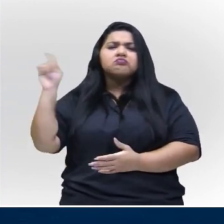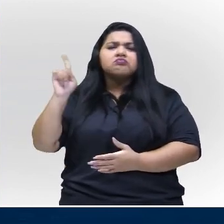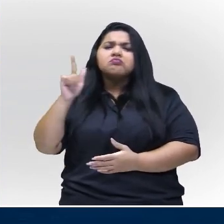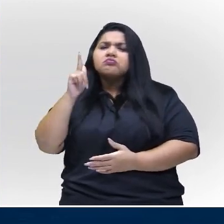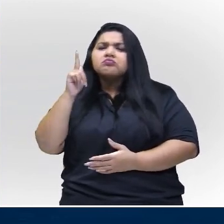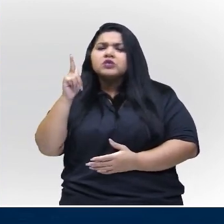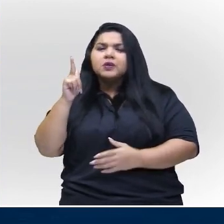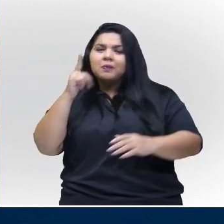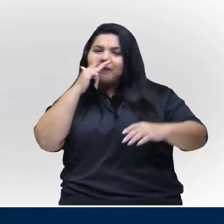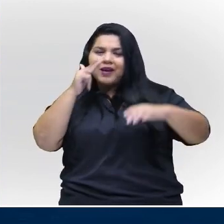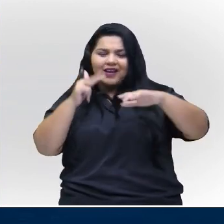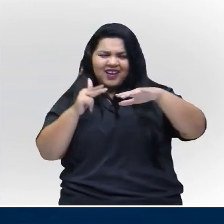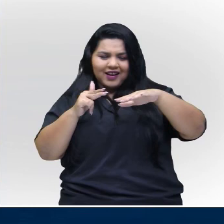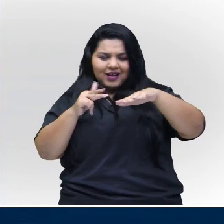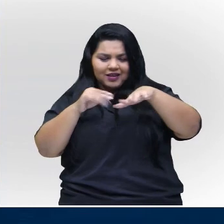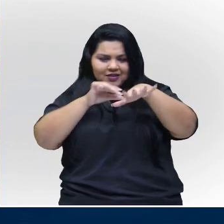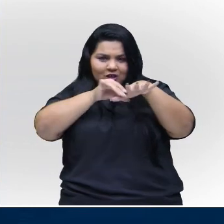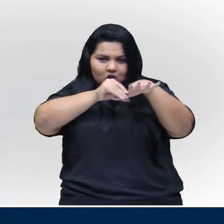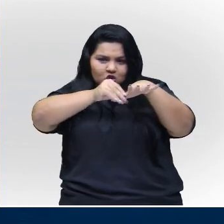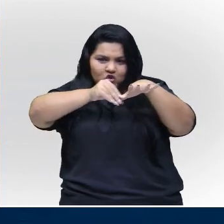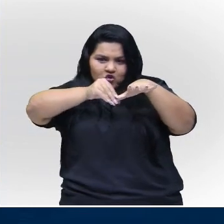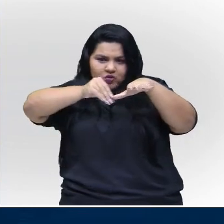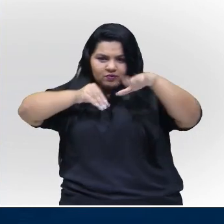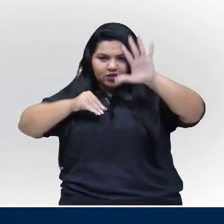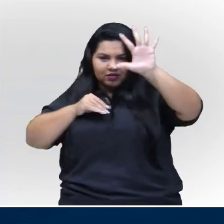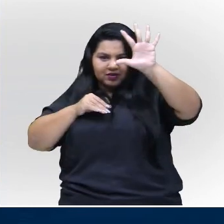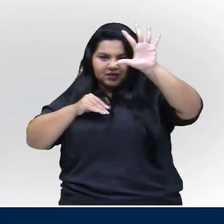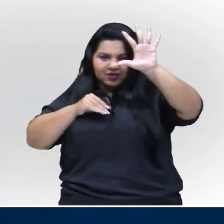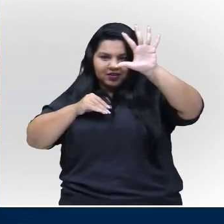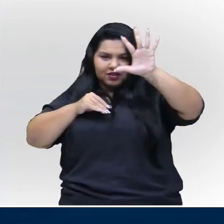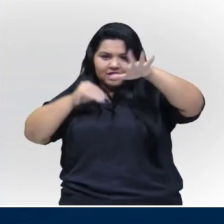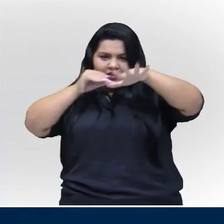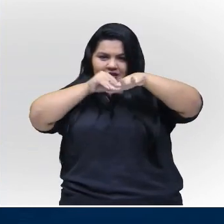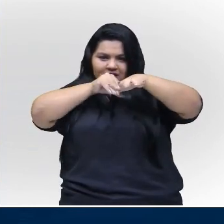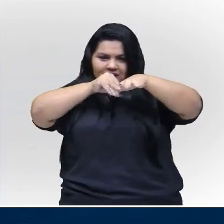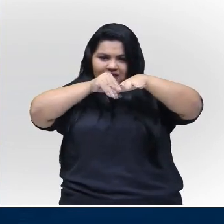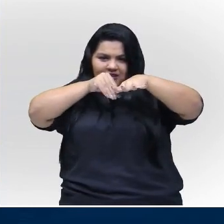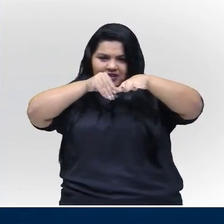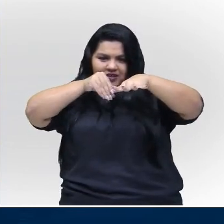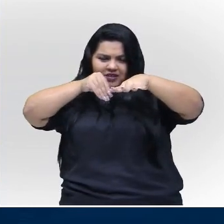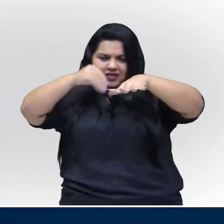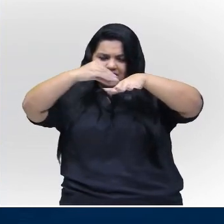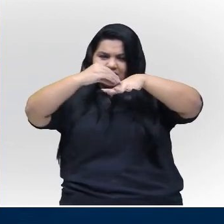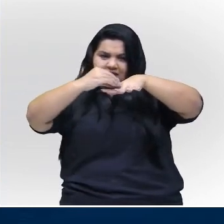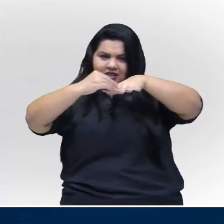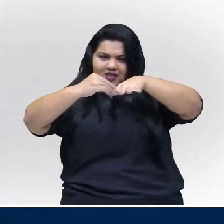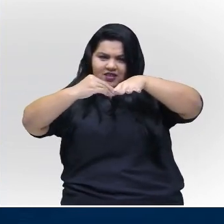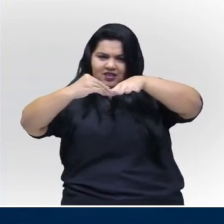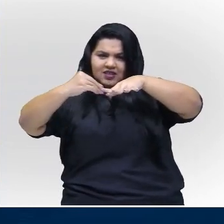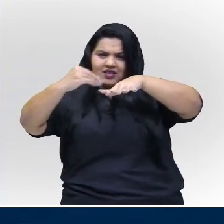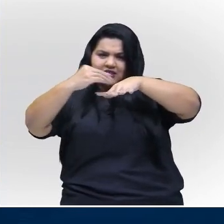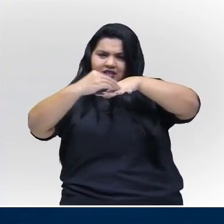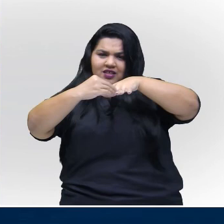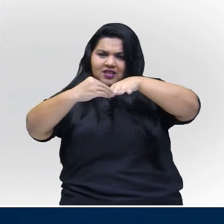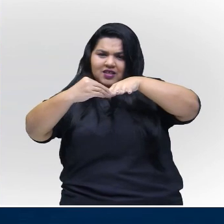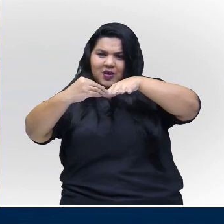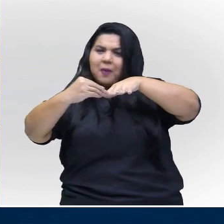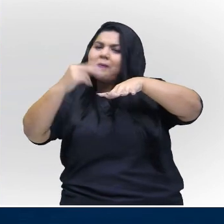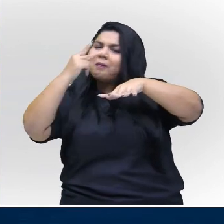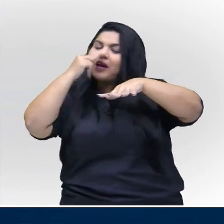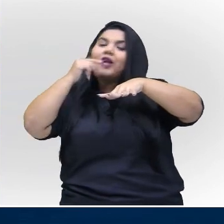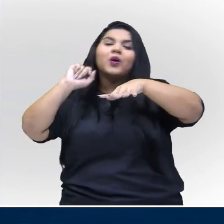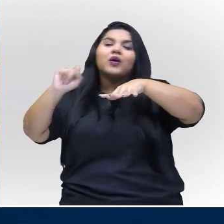esses prolongamentos aqui da célula que a gente está observando. E ele vai funcionar para quê? Para auxiliar